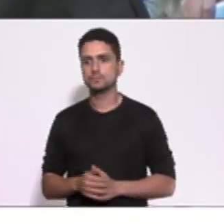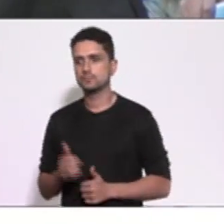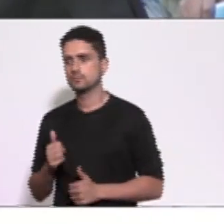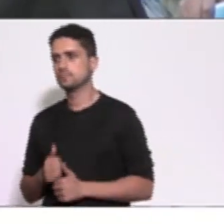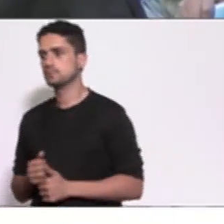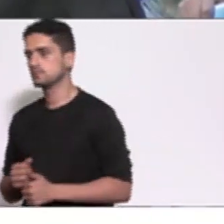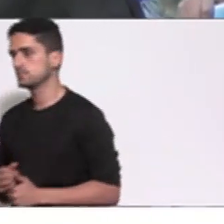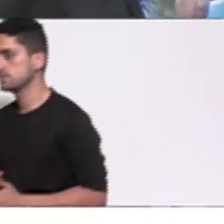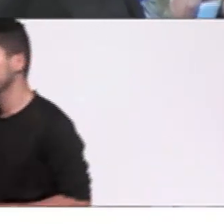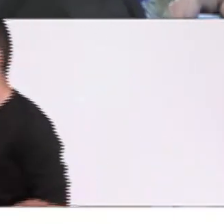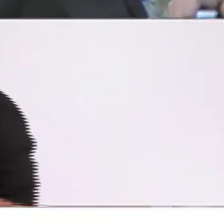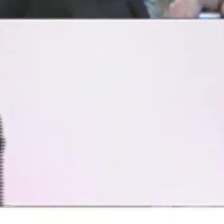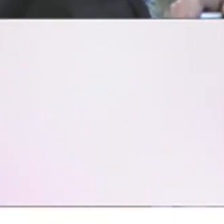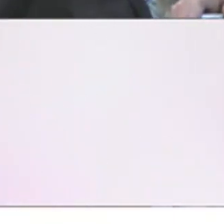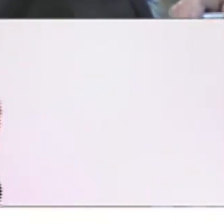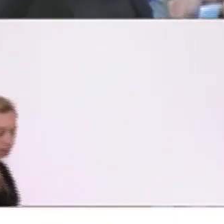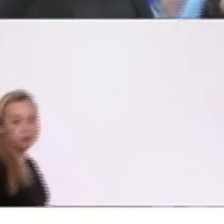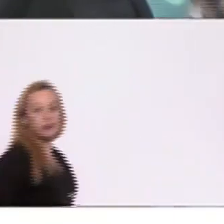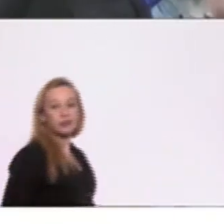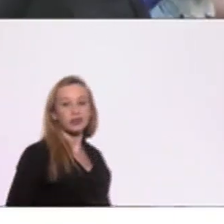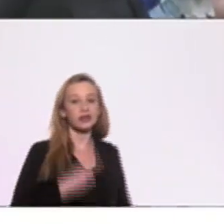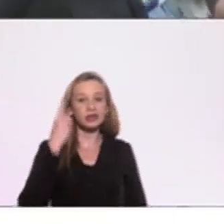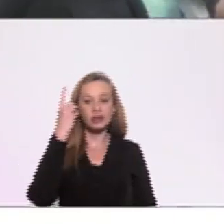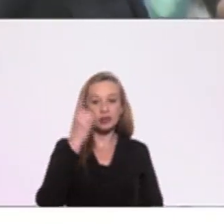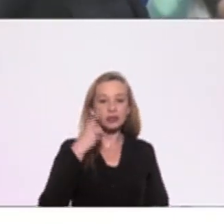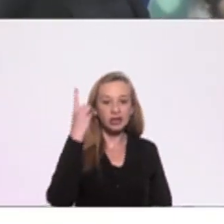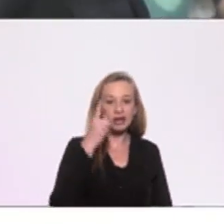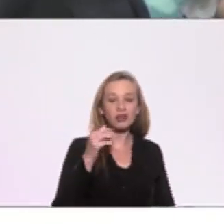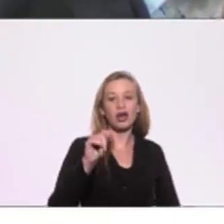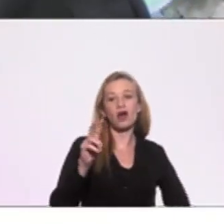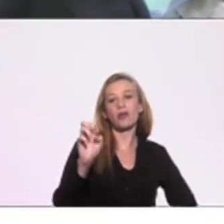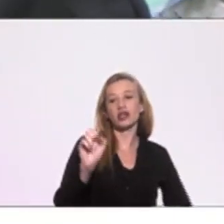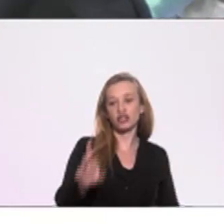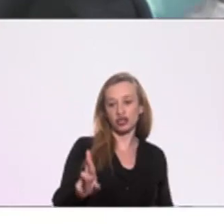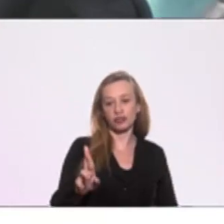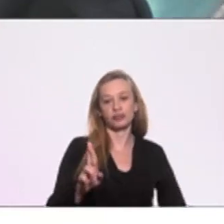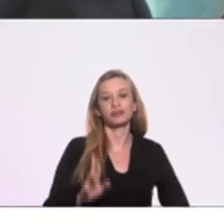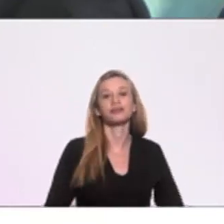A Comissão de Turismo, deputado Elbert Rezende.